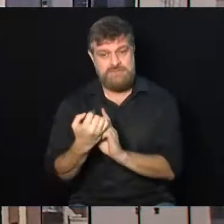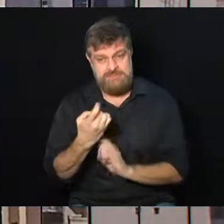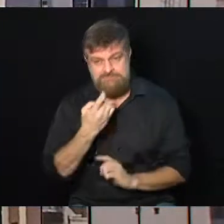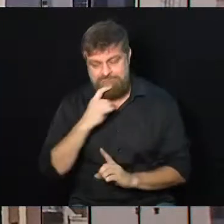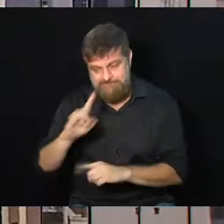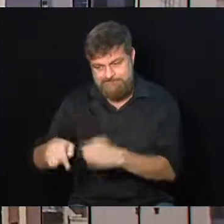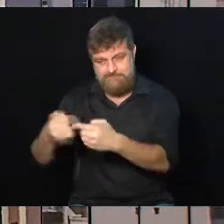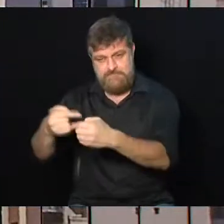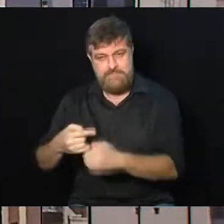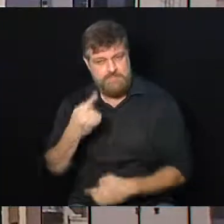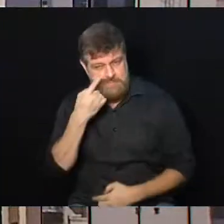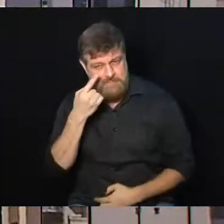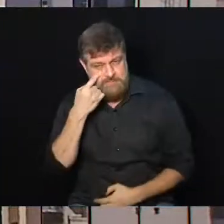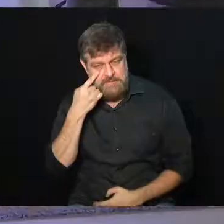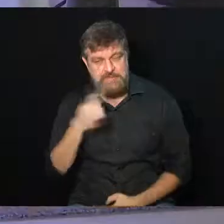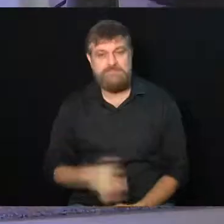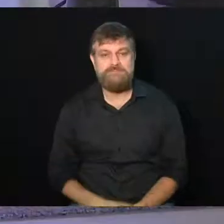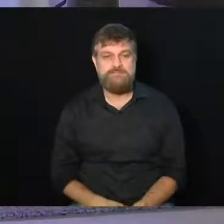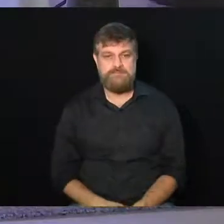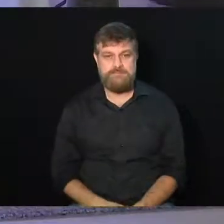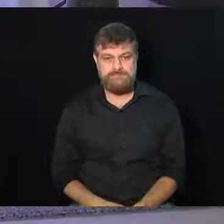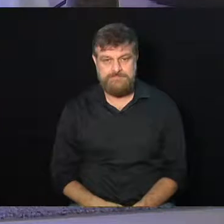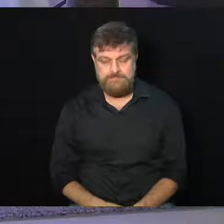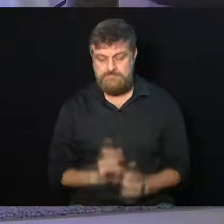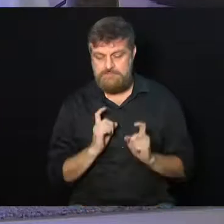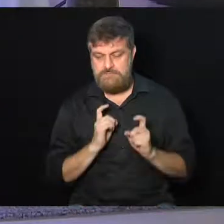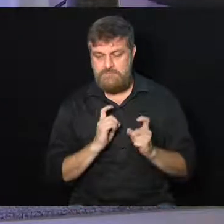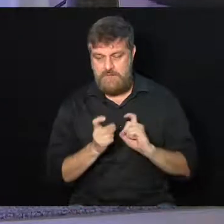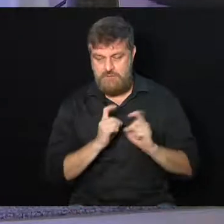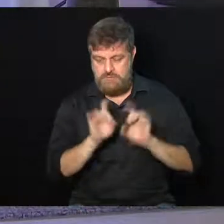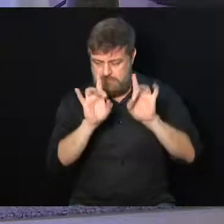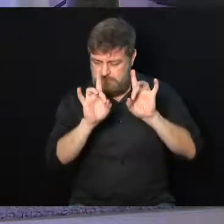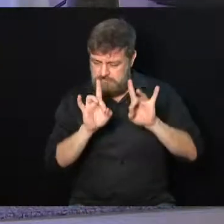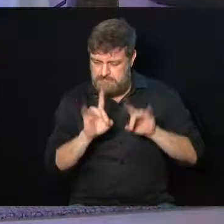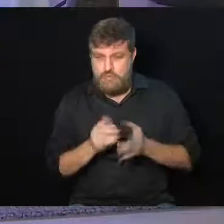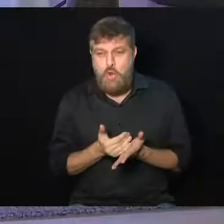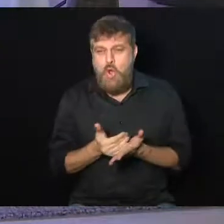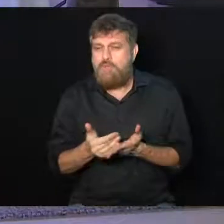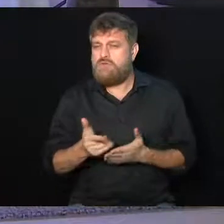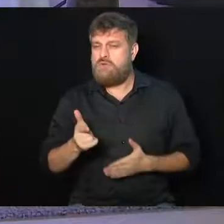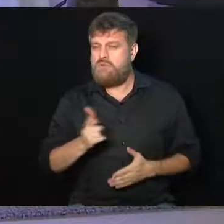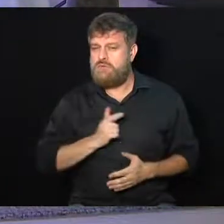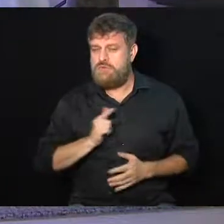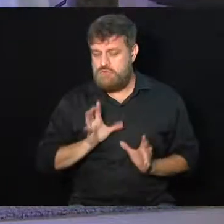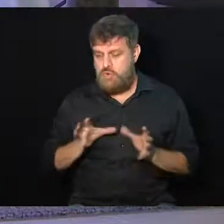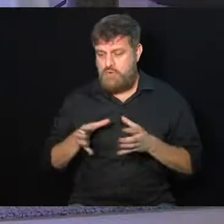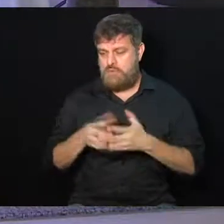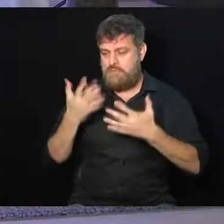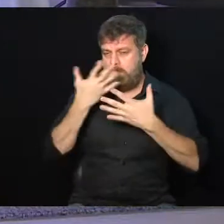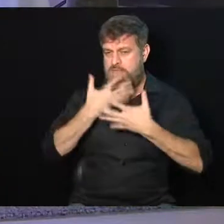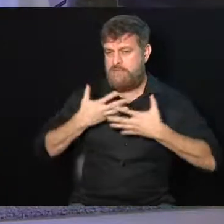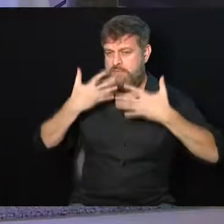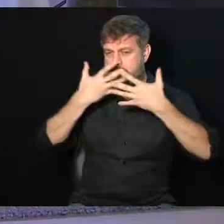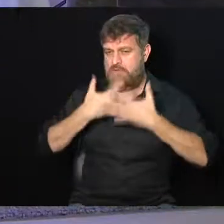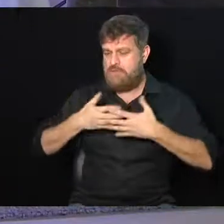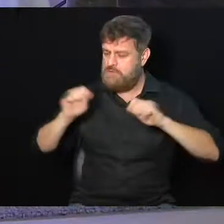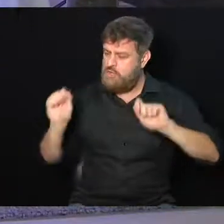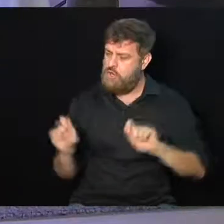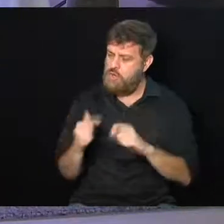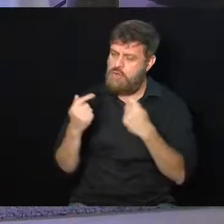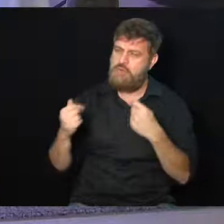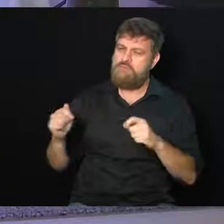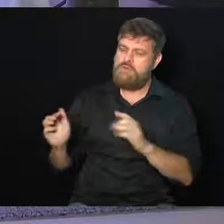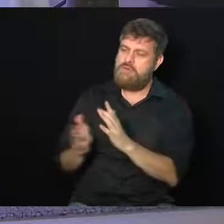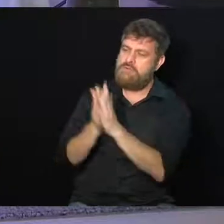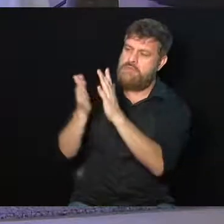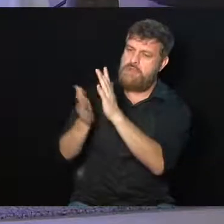município. Confira como foi a cerimônia. A reunião solene começou com uma apresentação do coral e ministério de louvor da